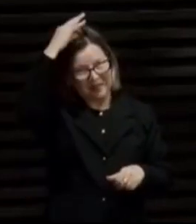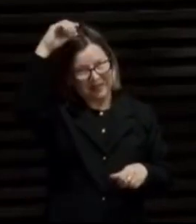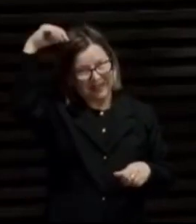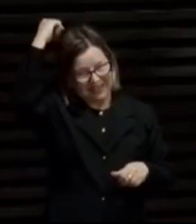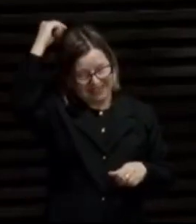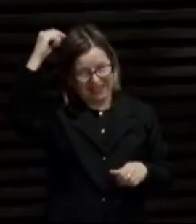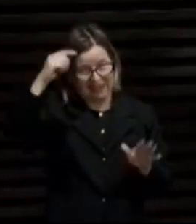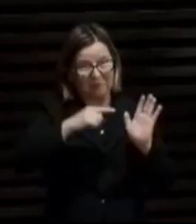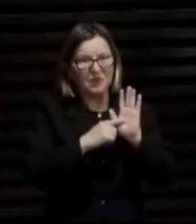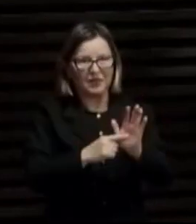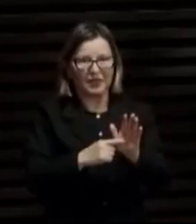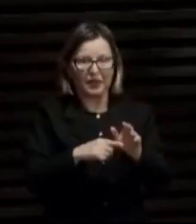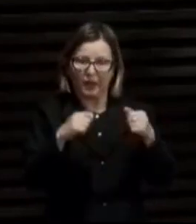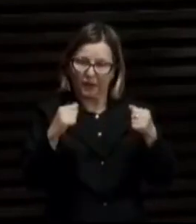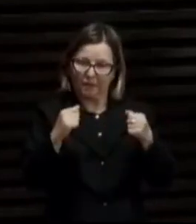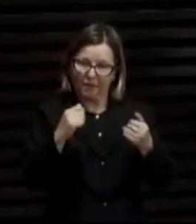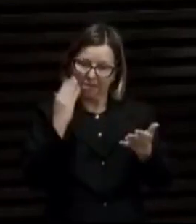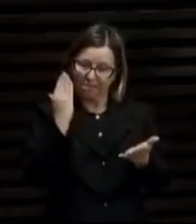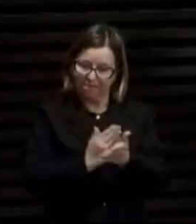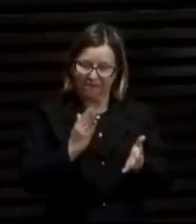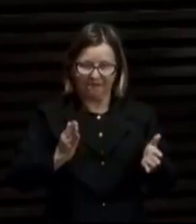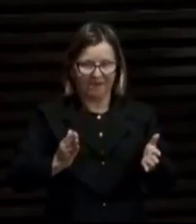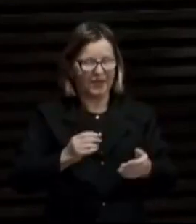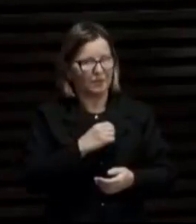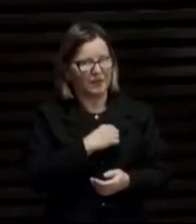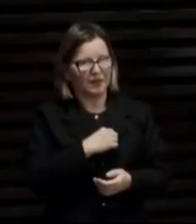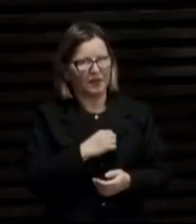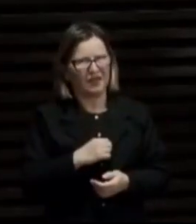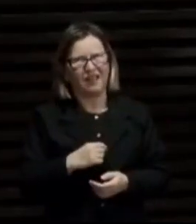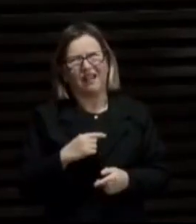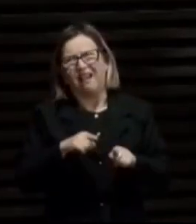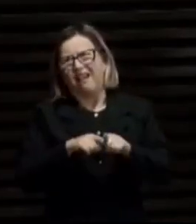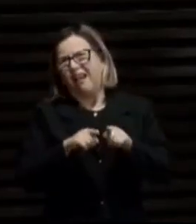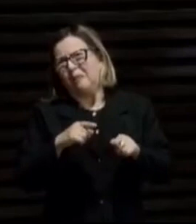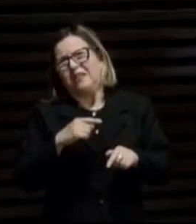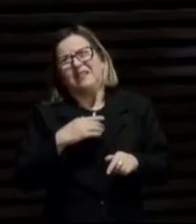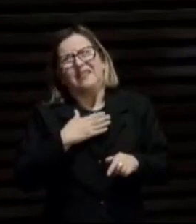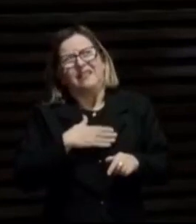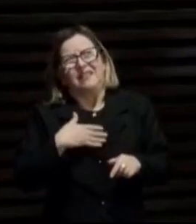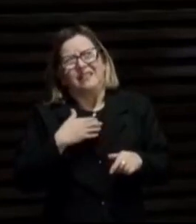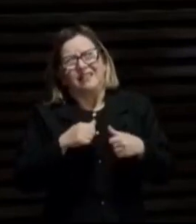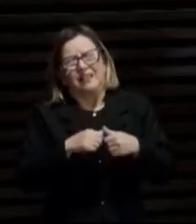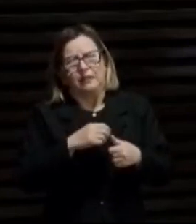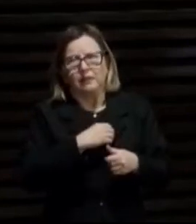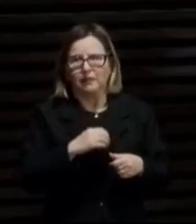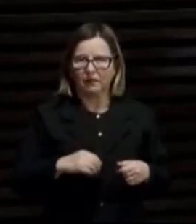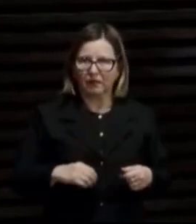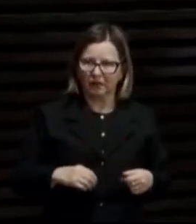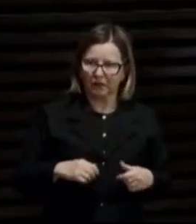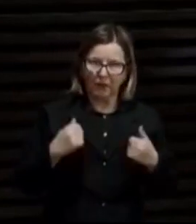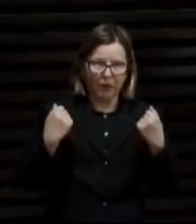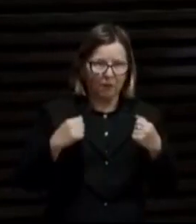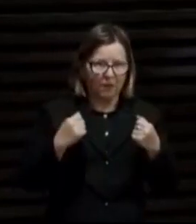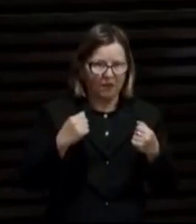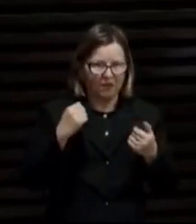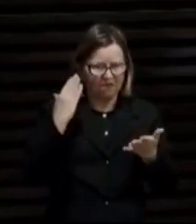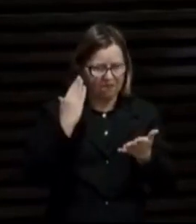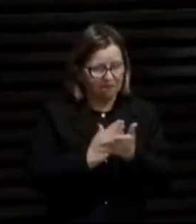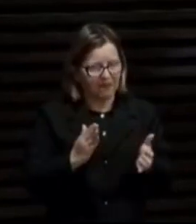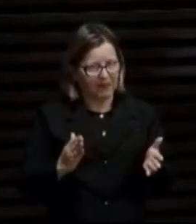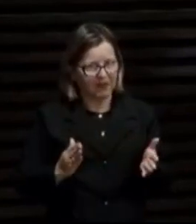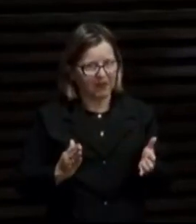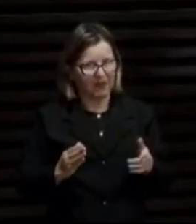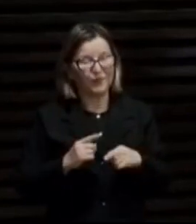isso aqui, precisa ser cortado. Ah, mas eu gosto tanto desse pecado. precisa ser cortado, porque sem